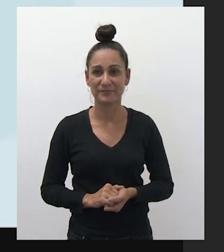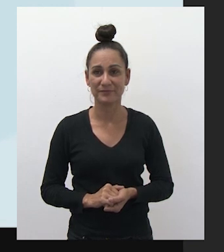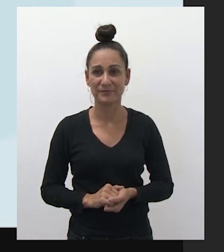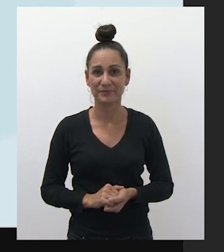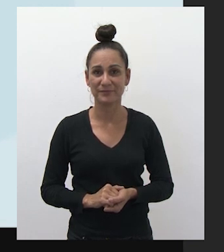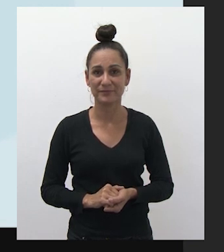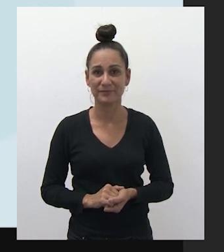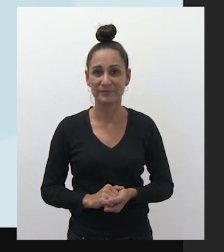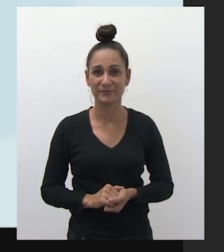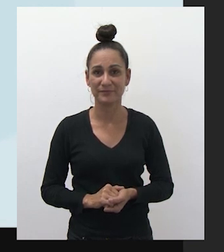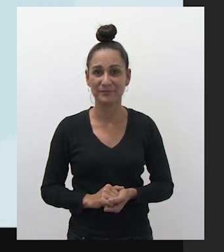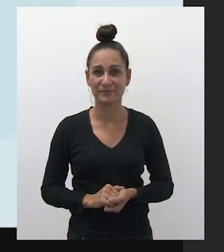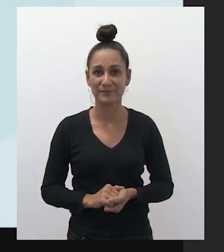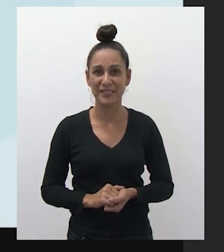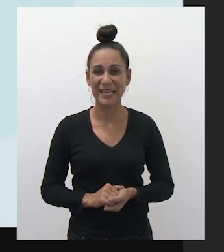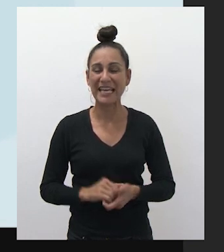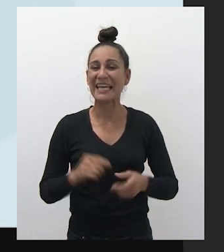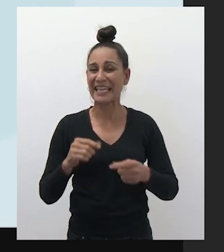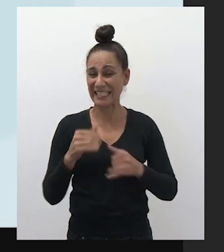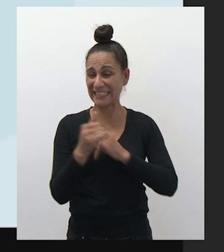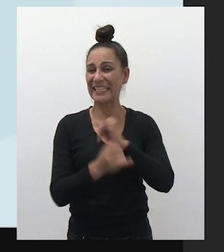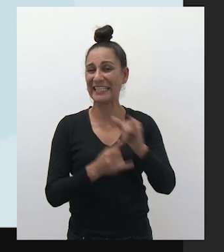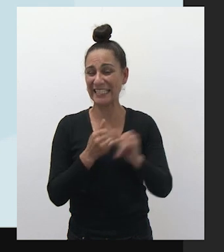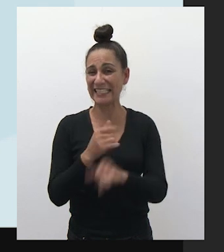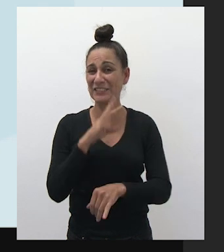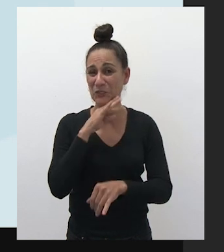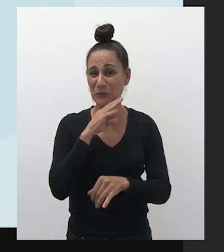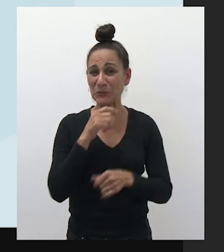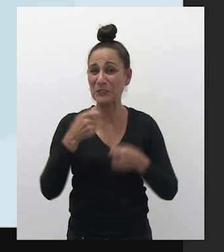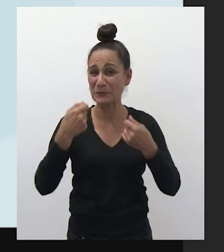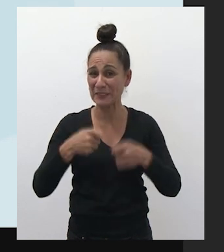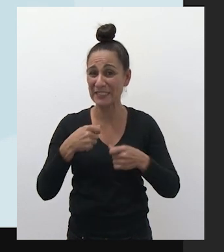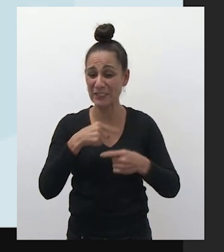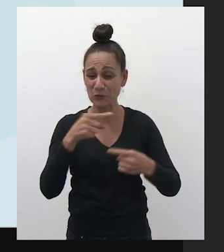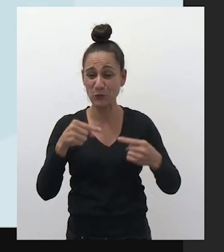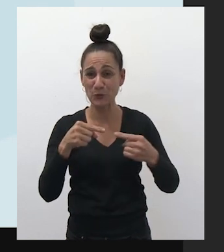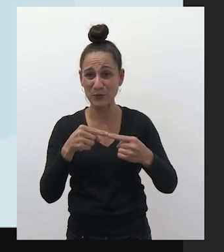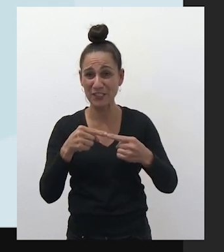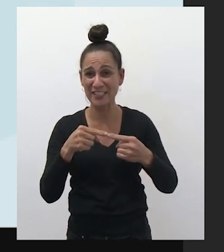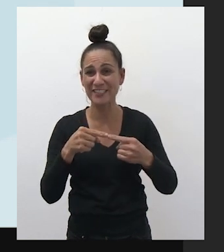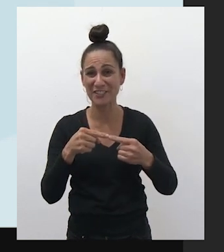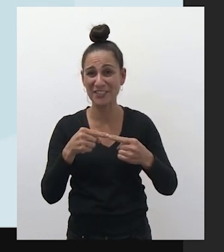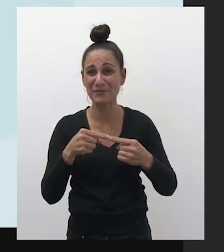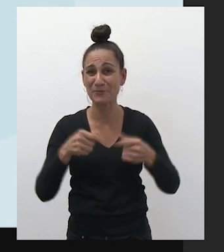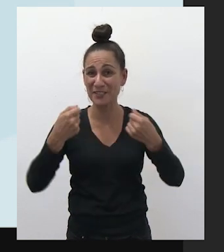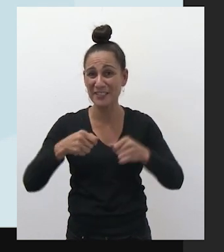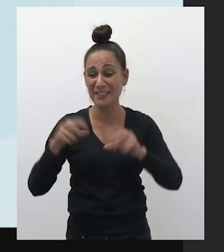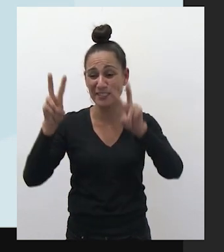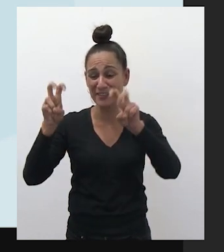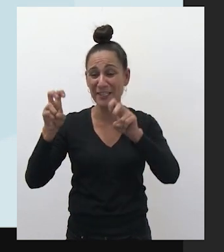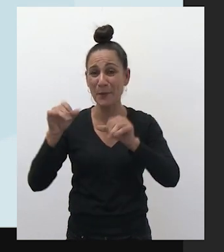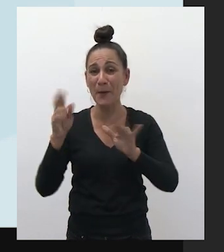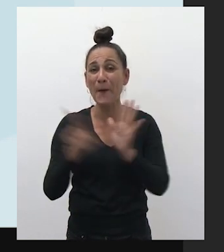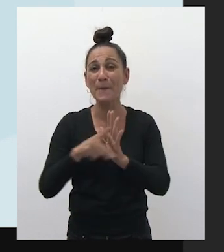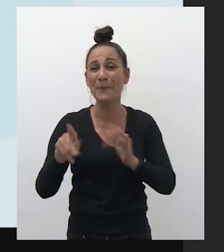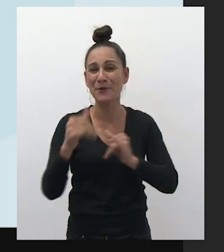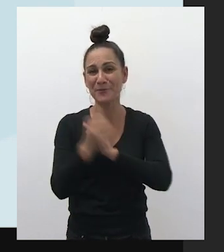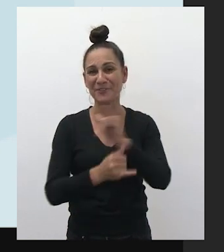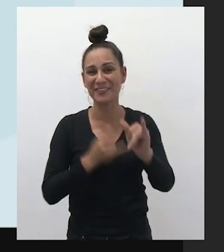É fogo, pessoal, internet. A gente tem que pôr internet aqui nos Objetivos de Desenvolvimento Sustentável. Olha, Juliana, eu tô te